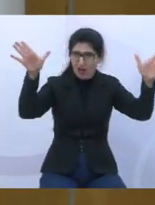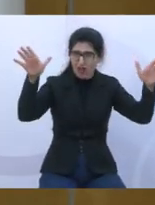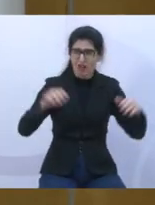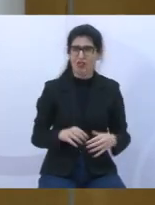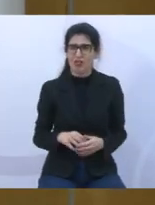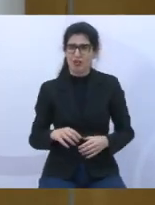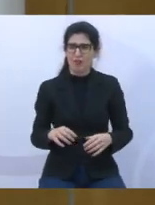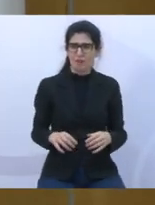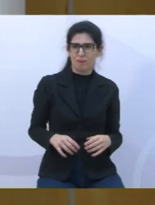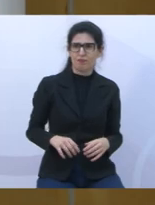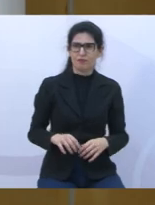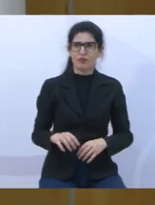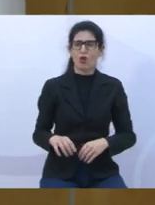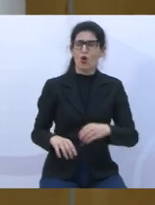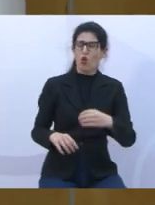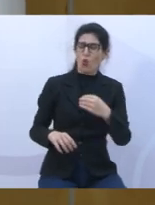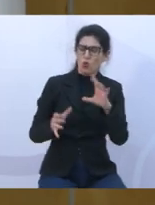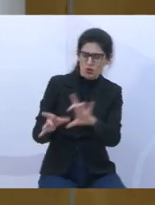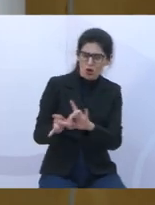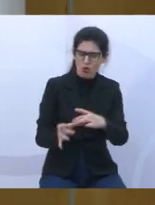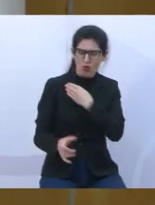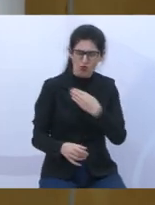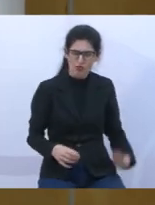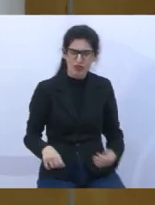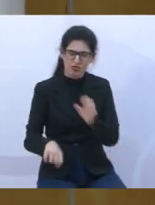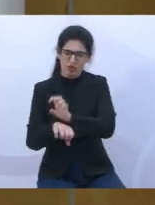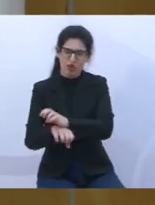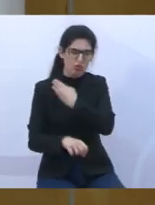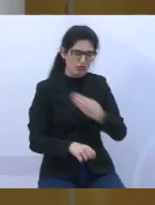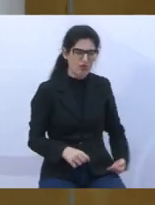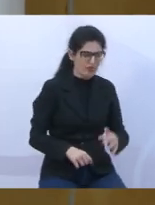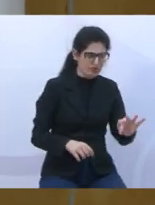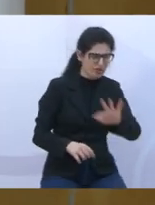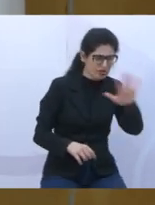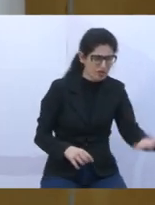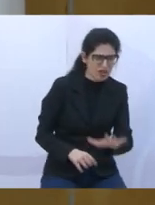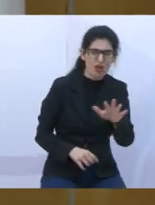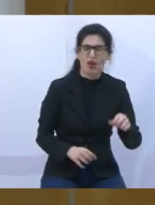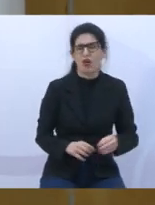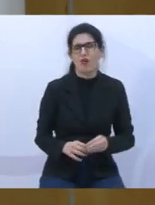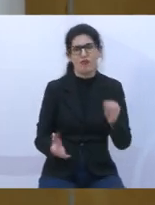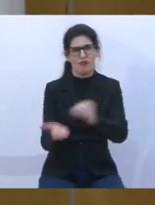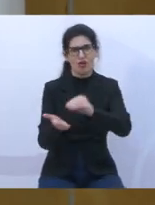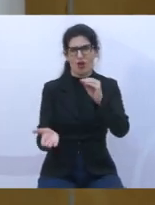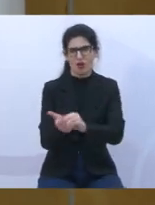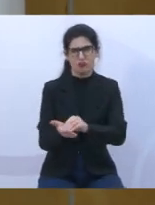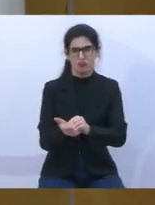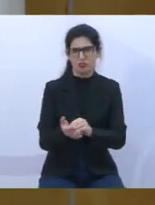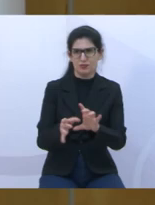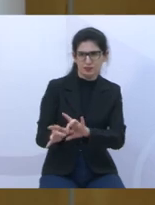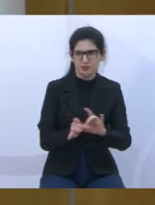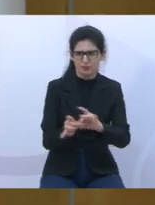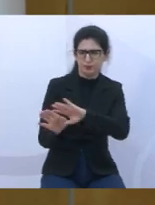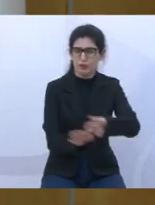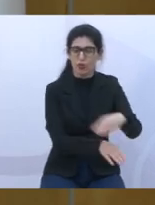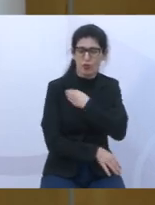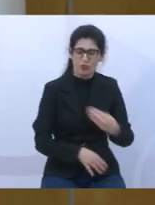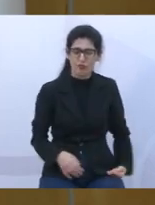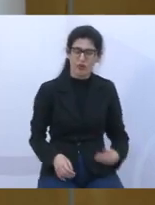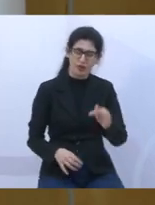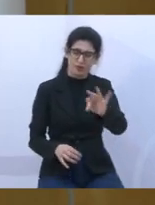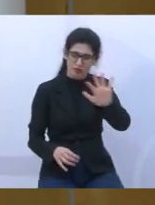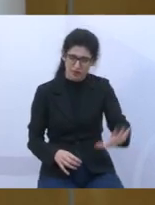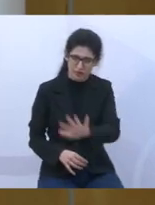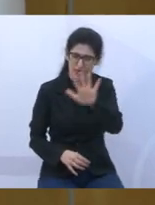com o governo federal percebo o seguinte o governo federal ele disponibiliza projetos o governo federal tem um